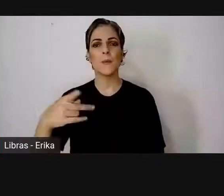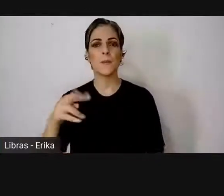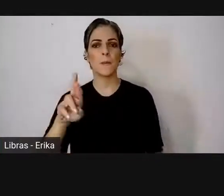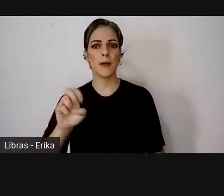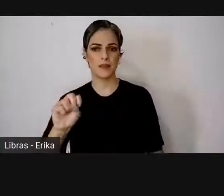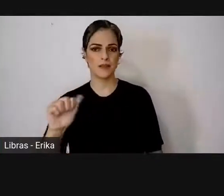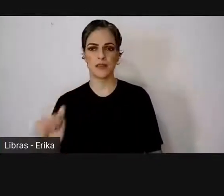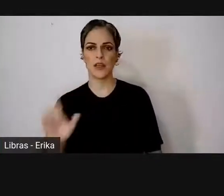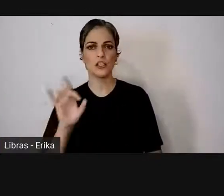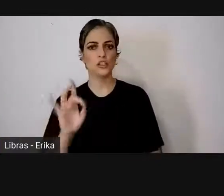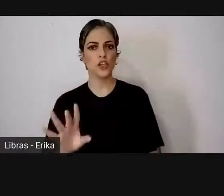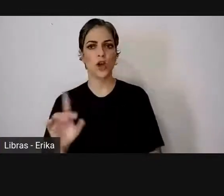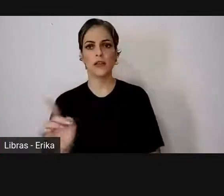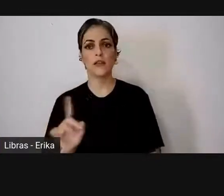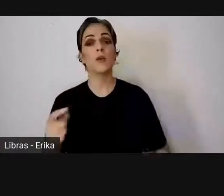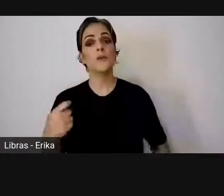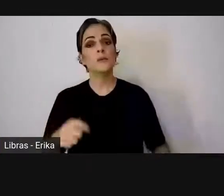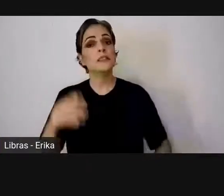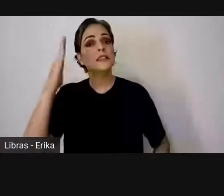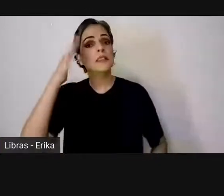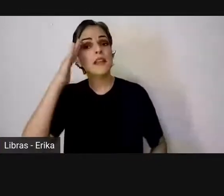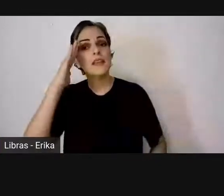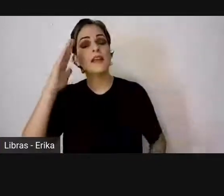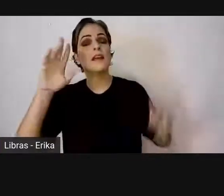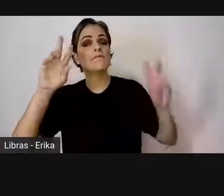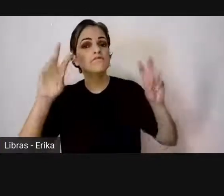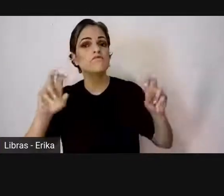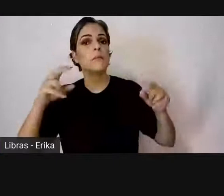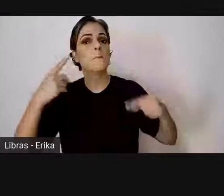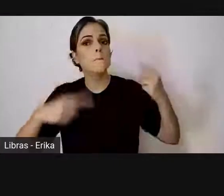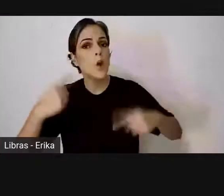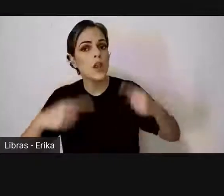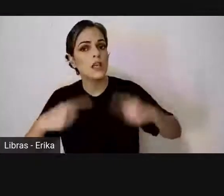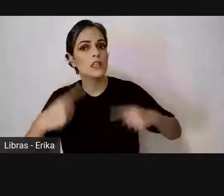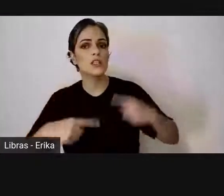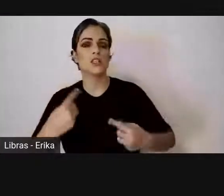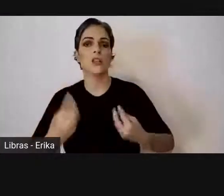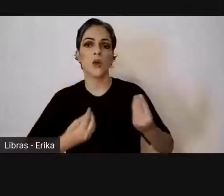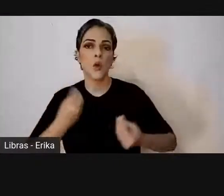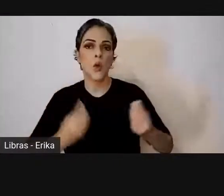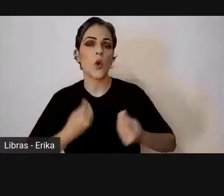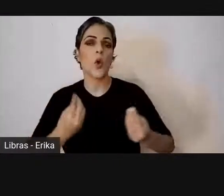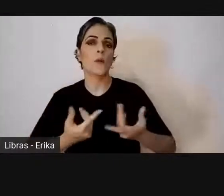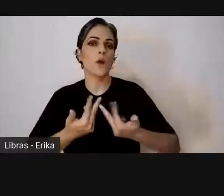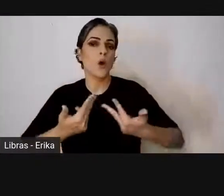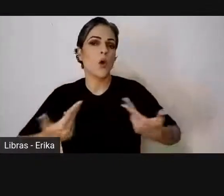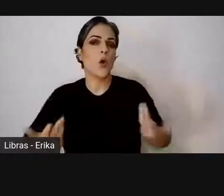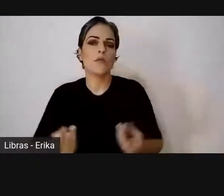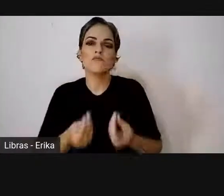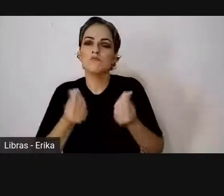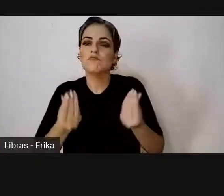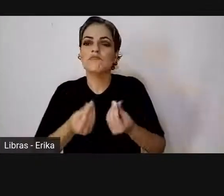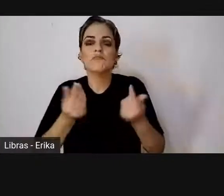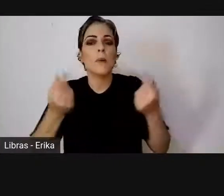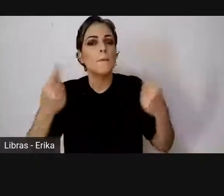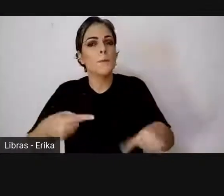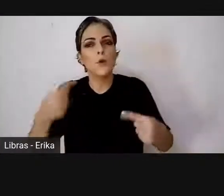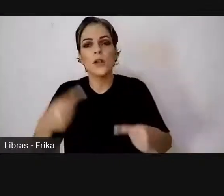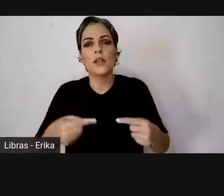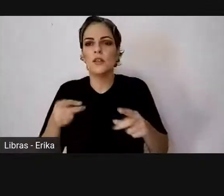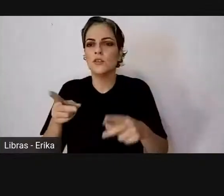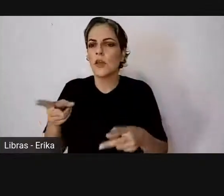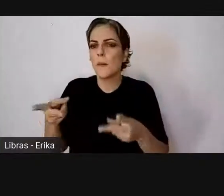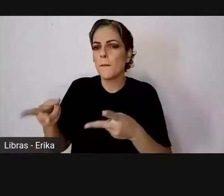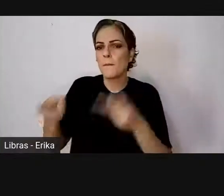pessoa que entenda de política, entenda das sensibilidades políticas e consiga fazer leitura de cenários da